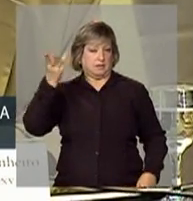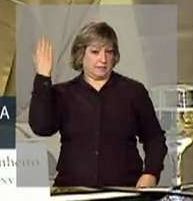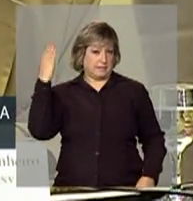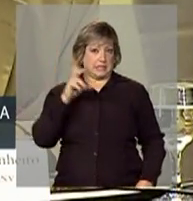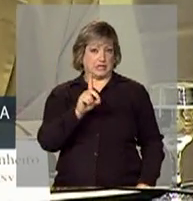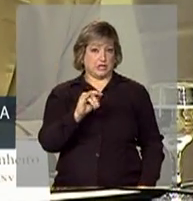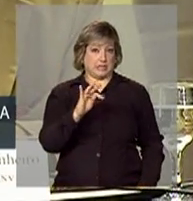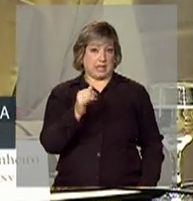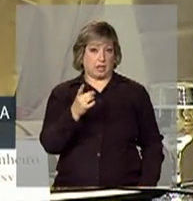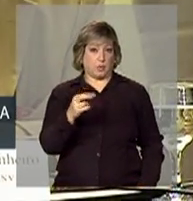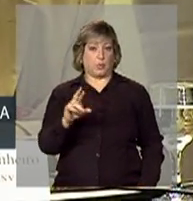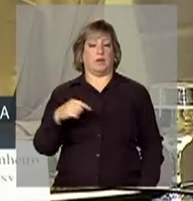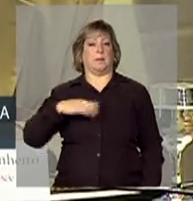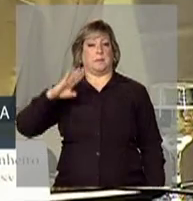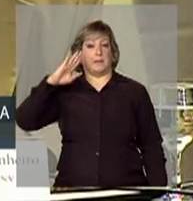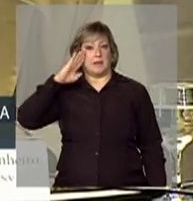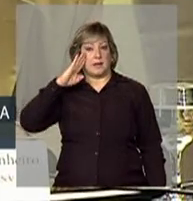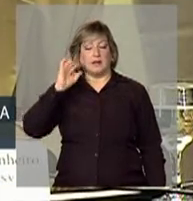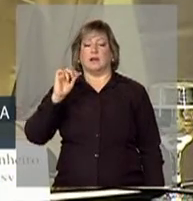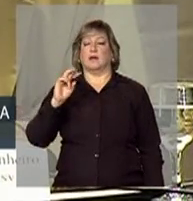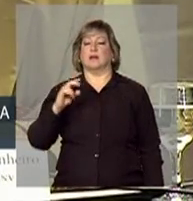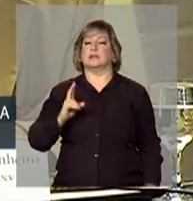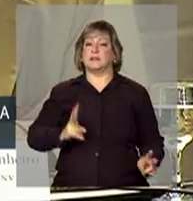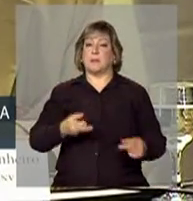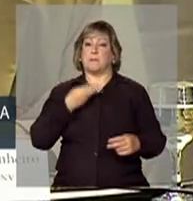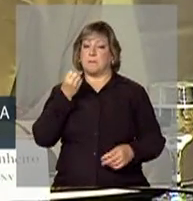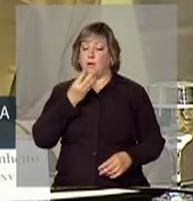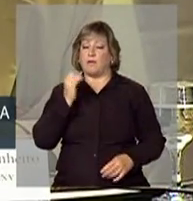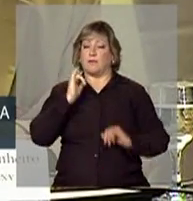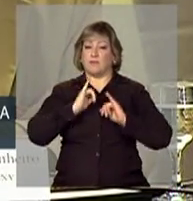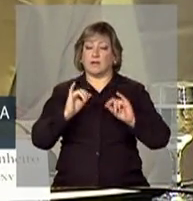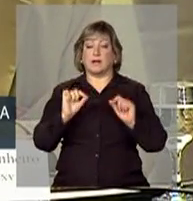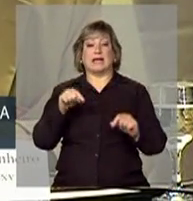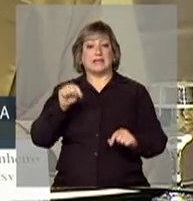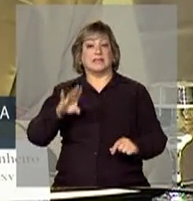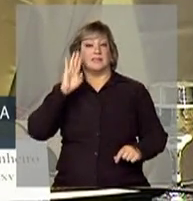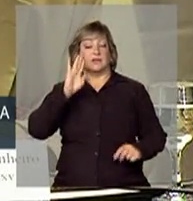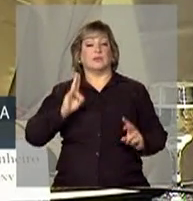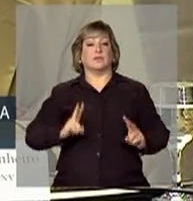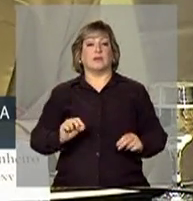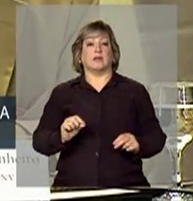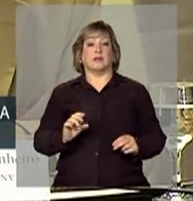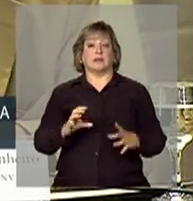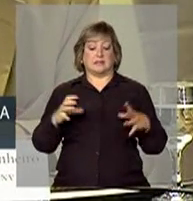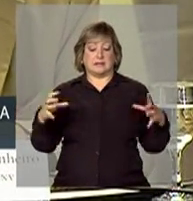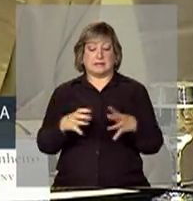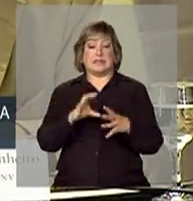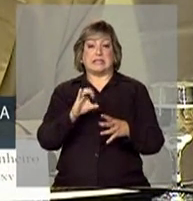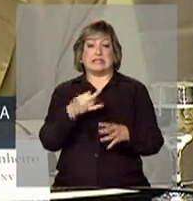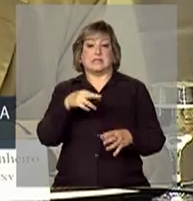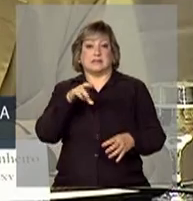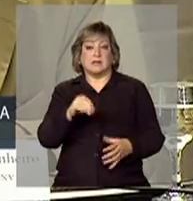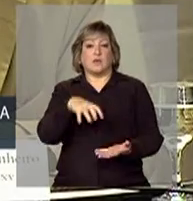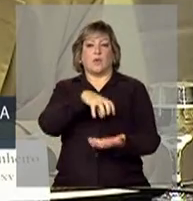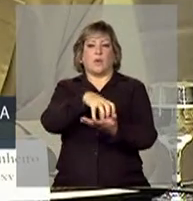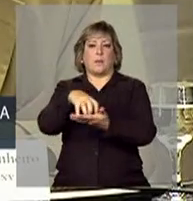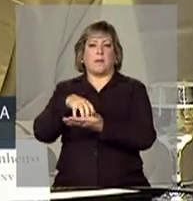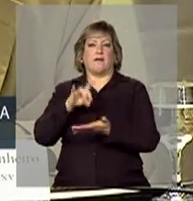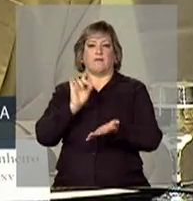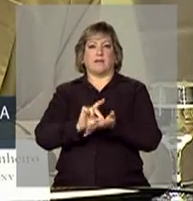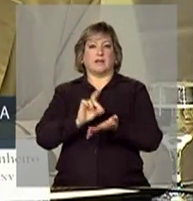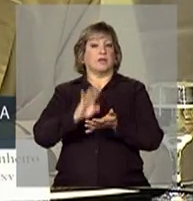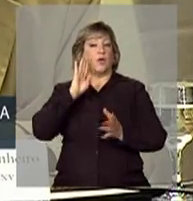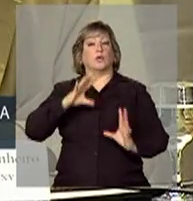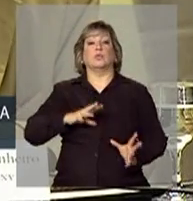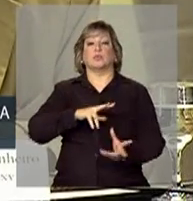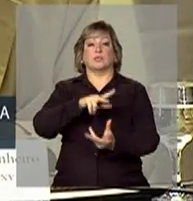é demais repetir que isso constitui a centralidade da Comissão da Verdade, como todas as outras comissões da verdade no mundo.